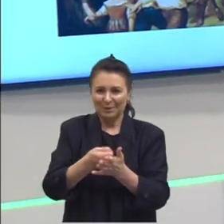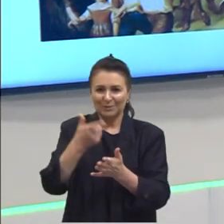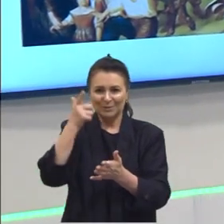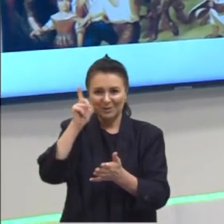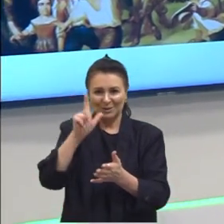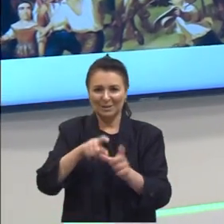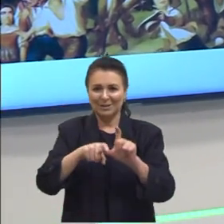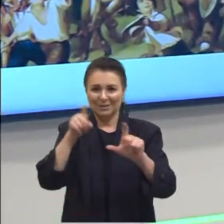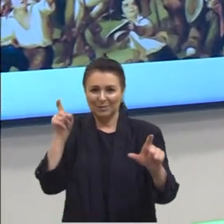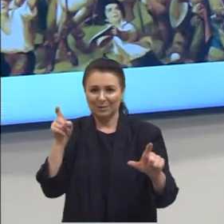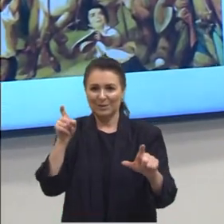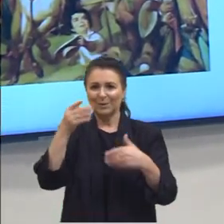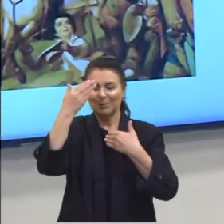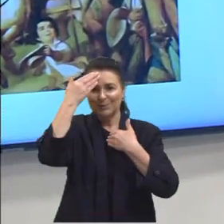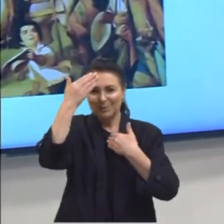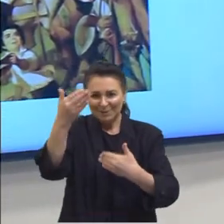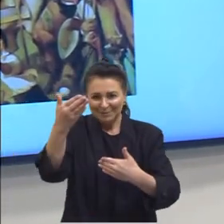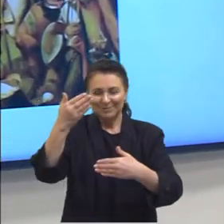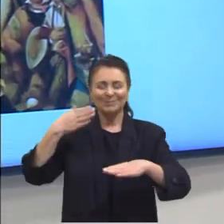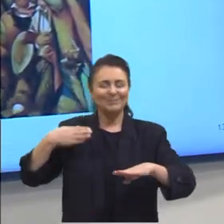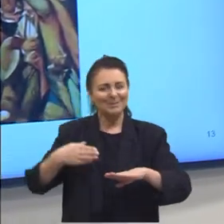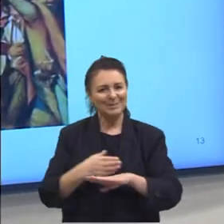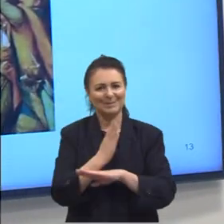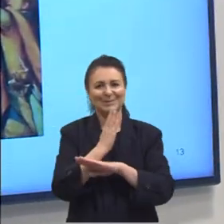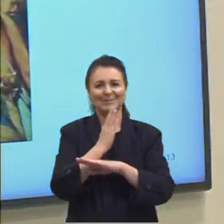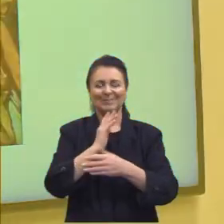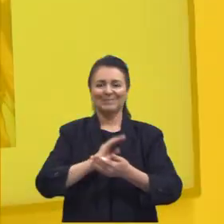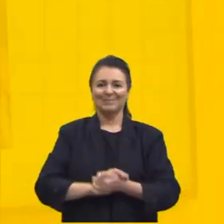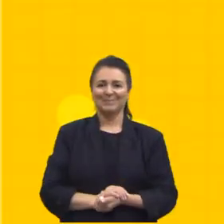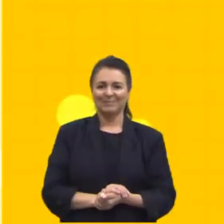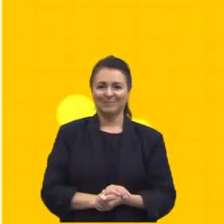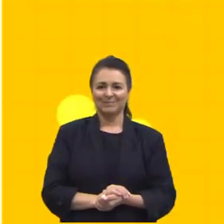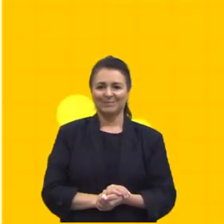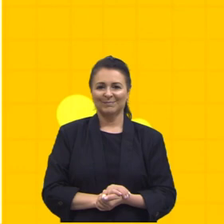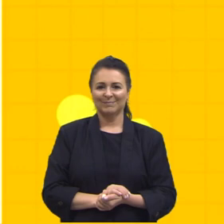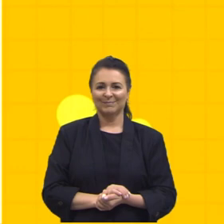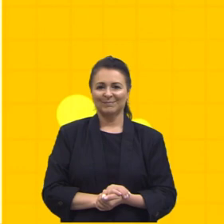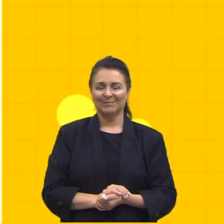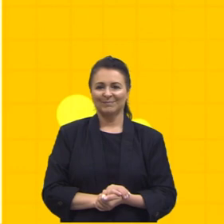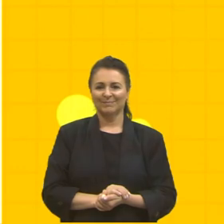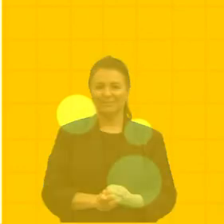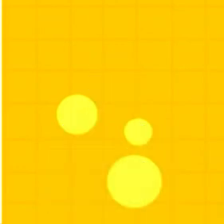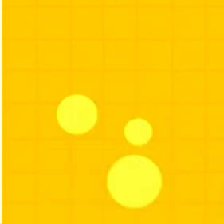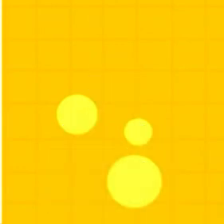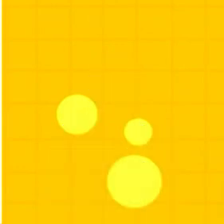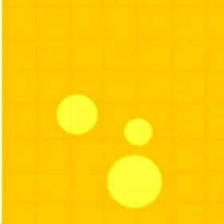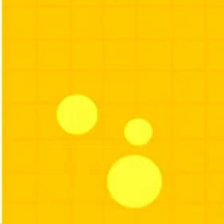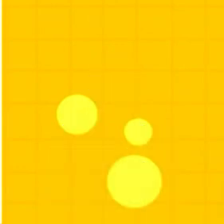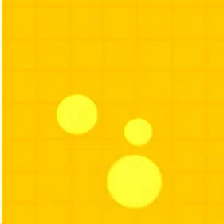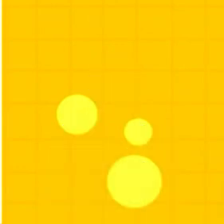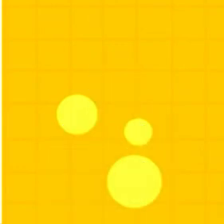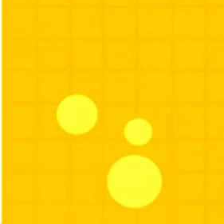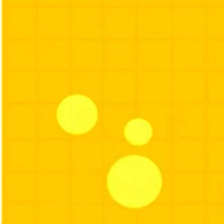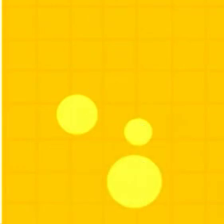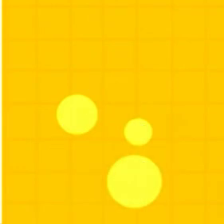pessoal Muito obrigado e partiu passar E aí